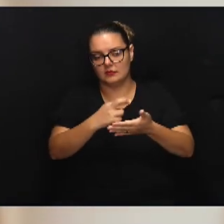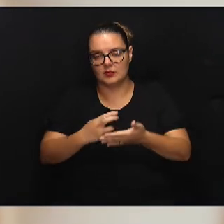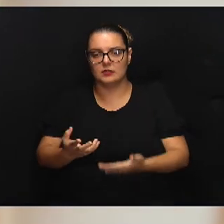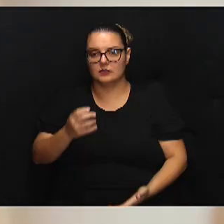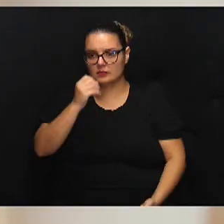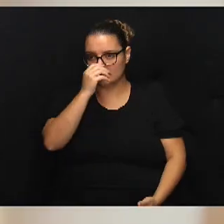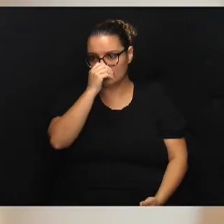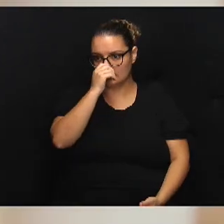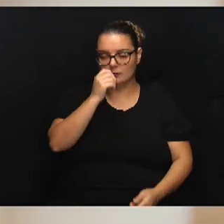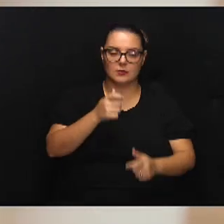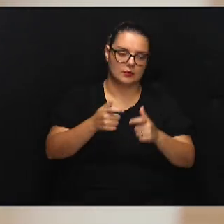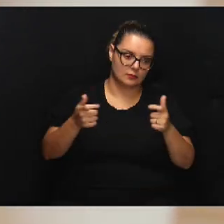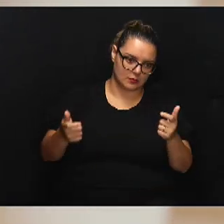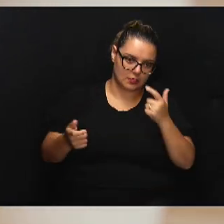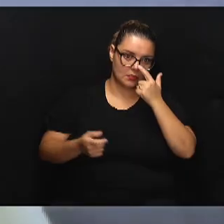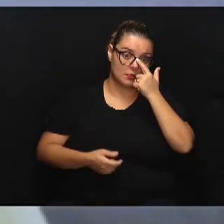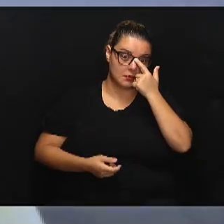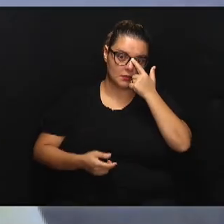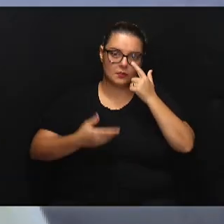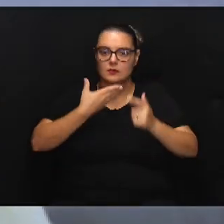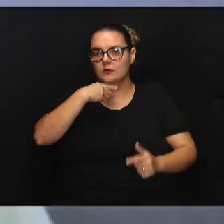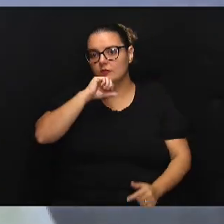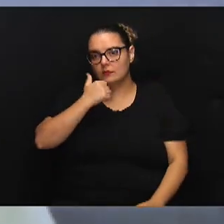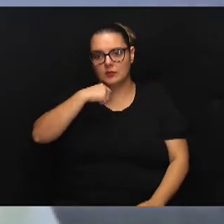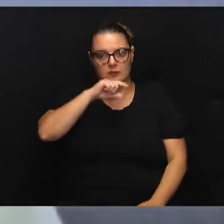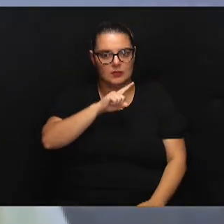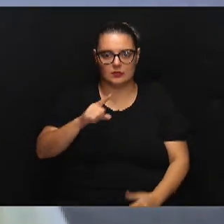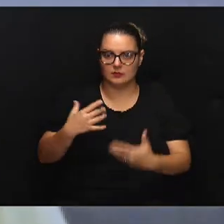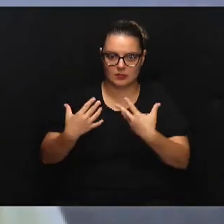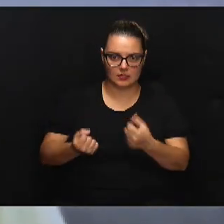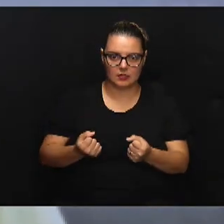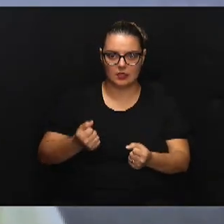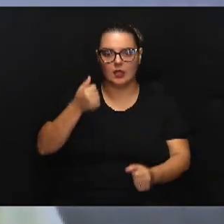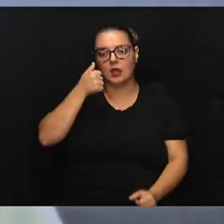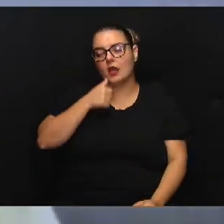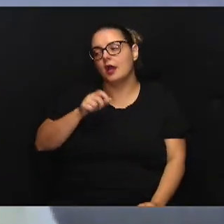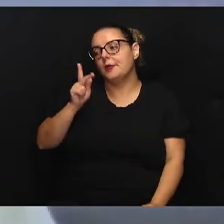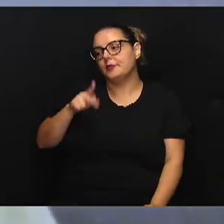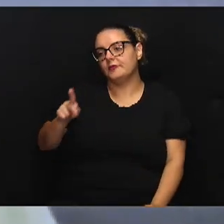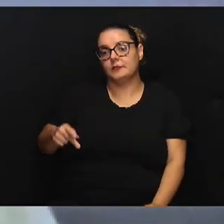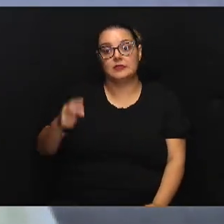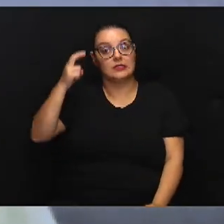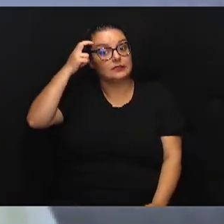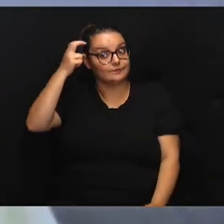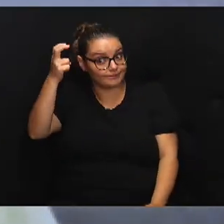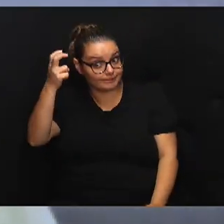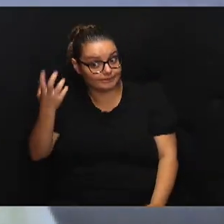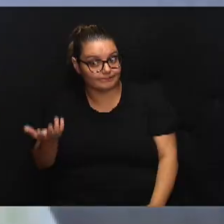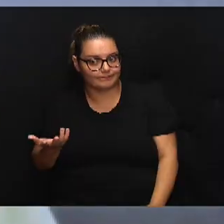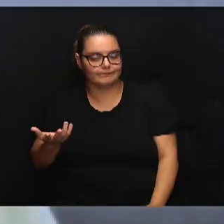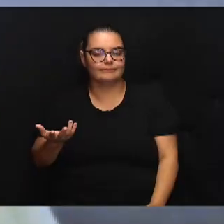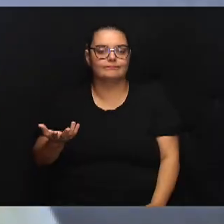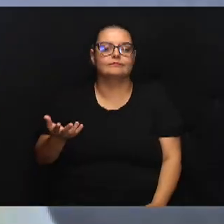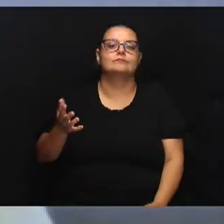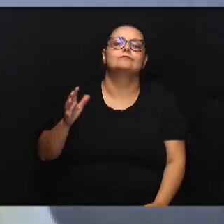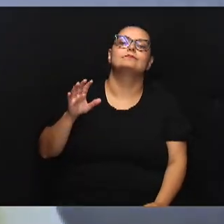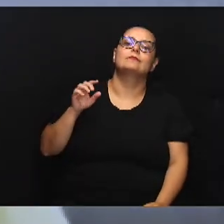mas uma grande parte dos pais não aceita. Ah, professora, mas ele é muito inteligente.